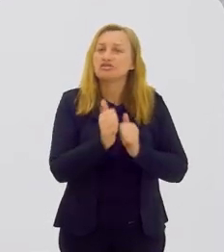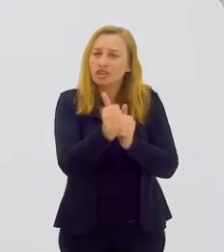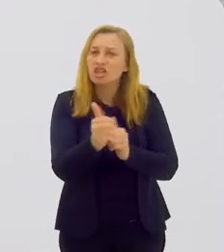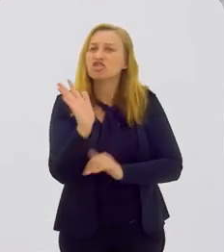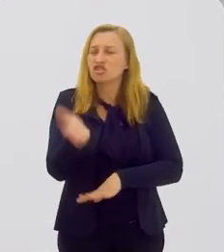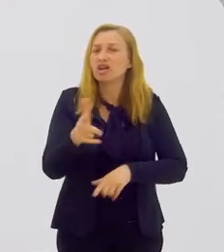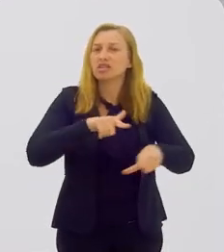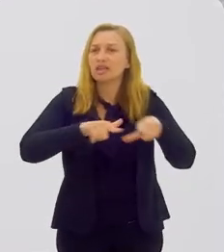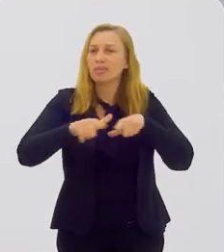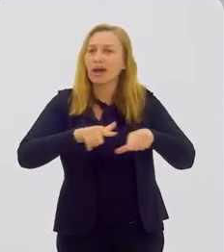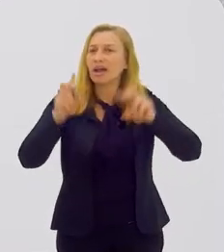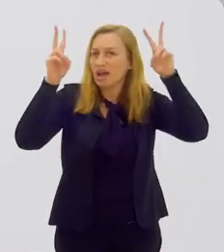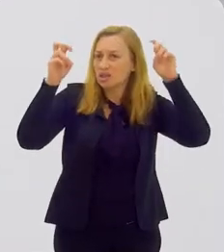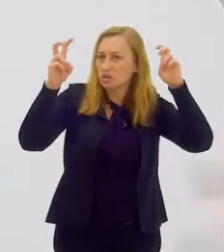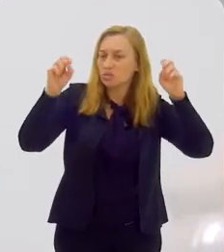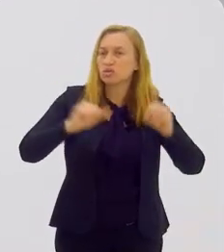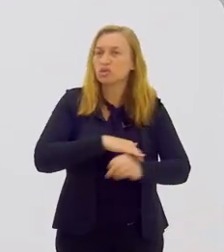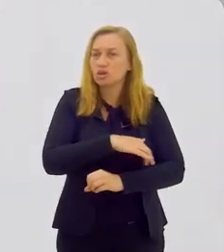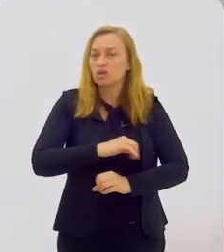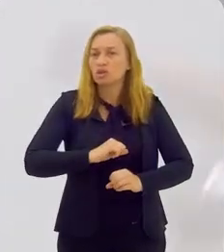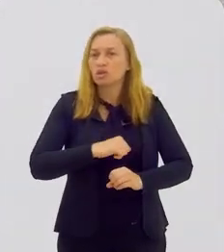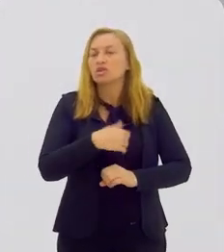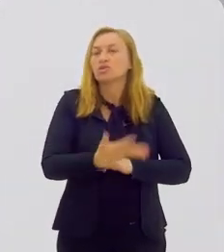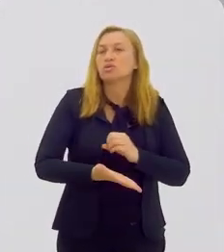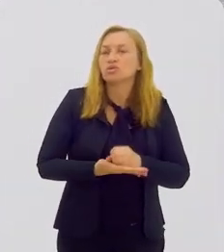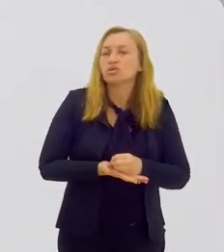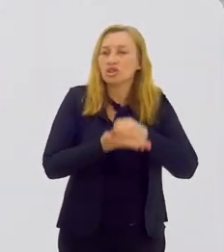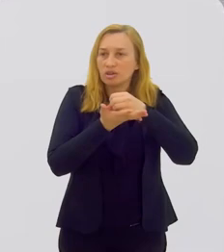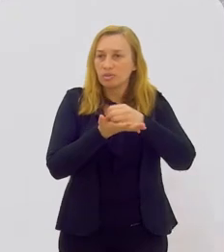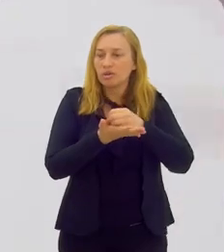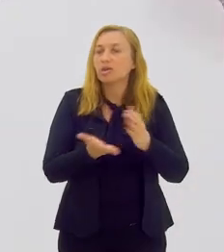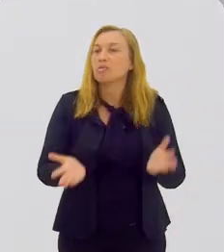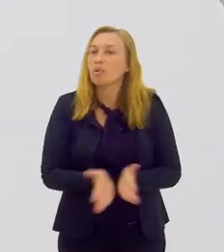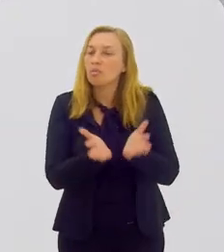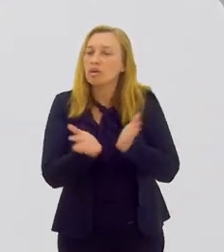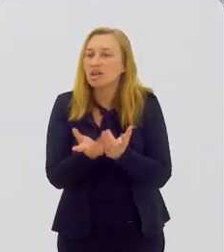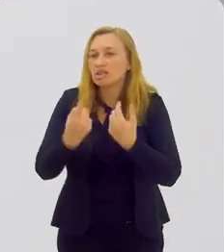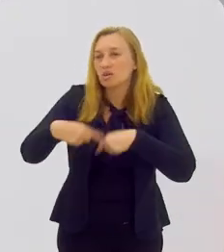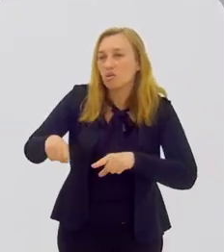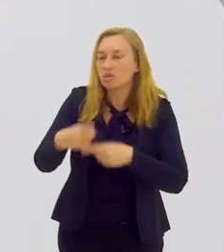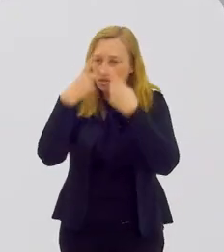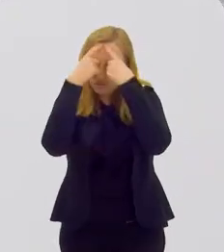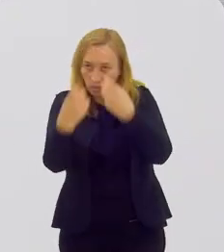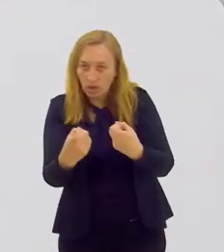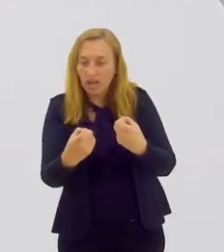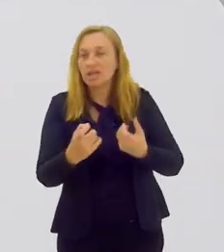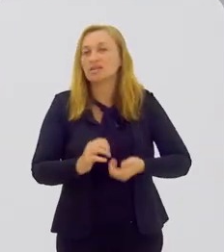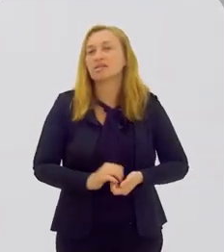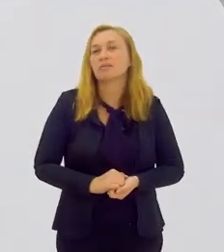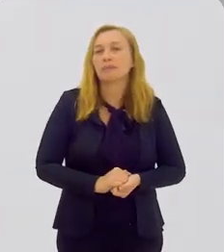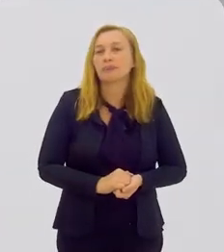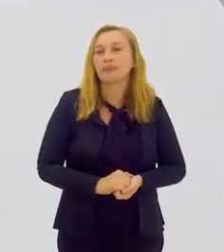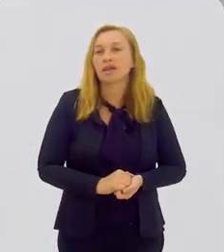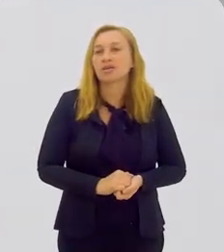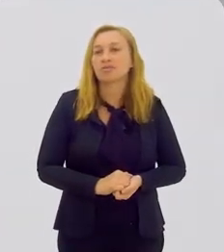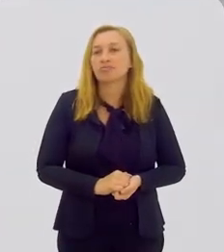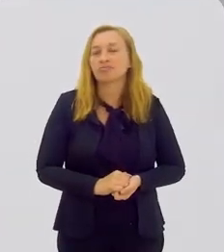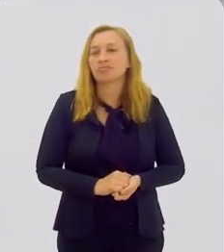como signatária a gente já trabalha questões de sustentabilidade, questões de contra a pobreza, contra a violência, né, de